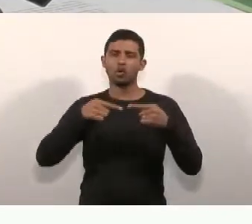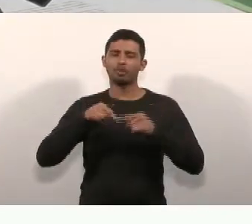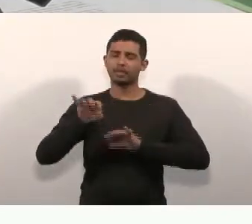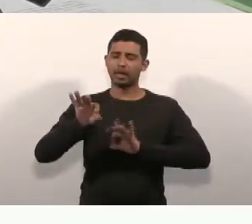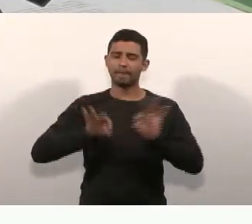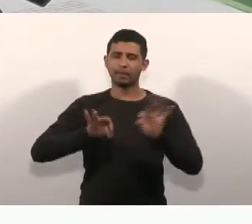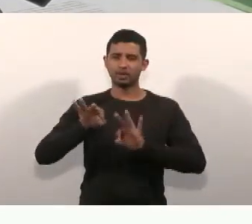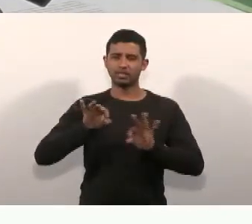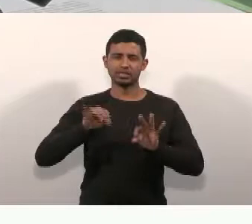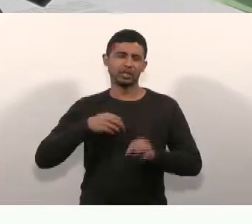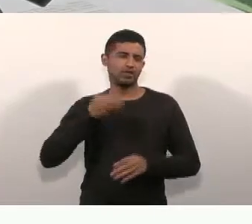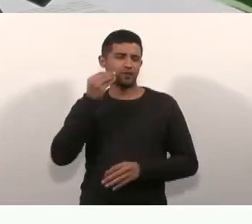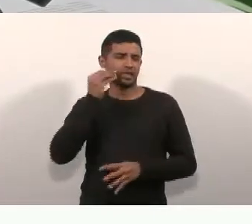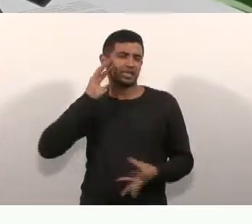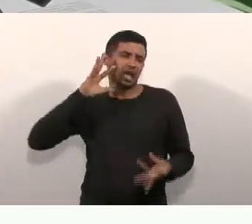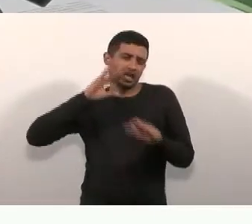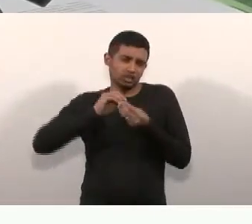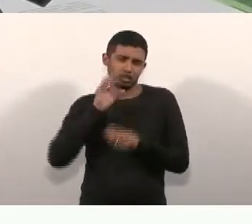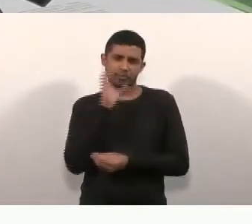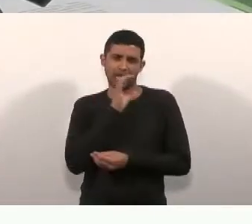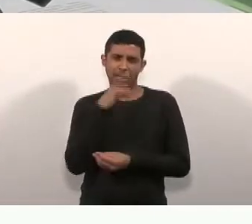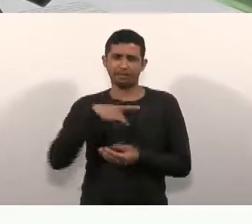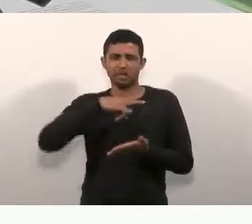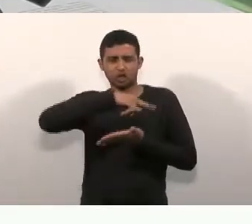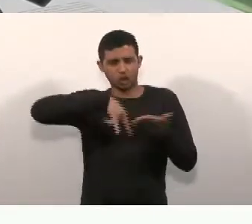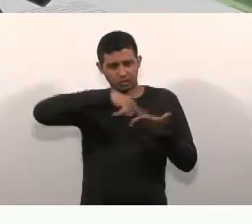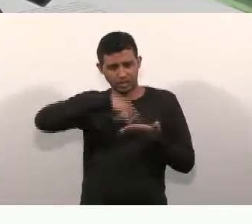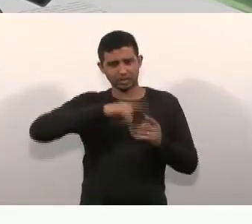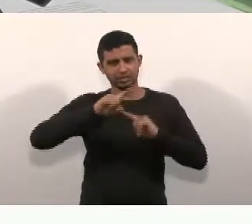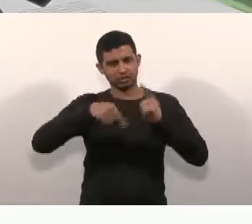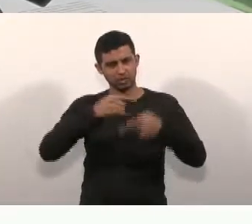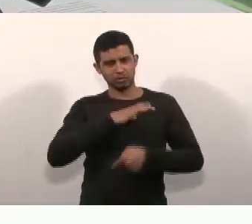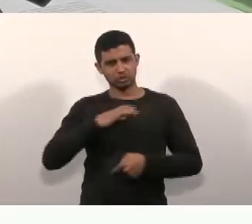processo, que eu vou aqui resumir de maneira muito rápida, tem documentação para colocar à disposição da comissão,